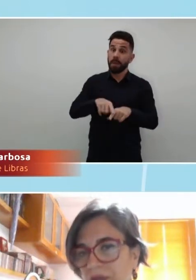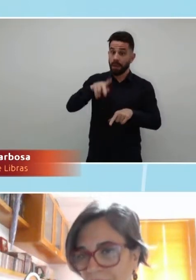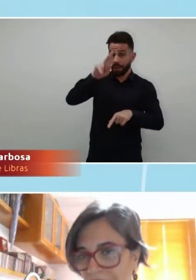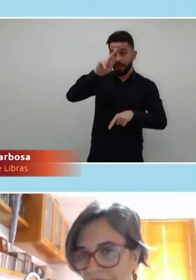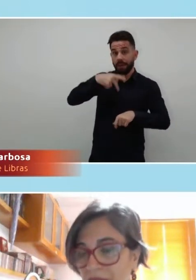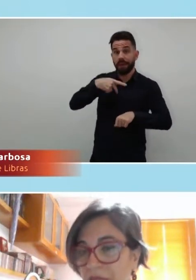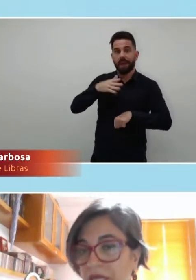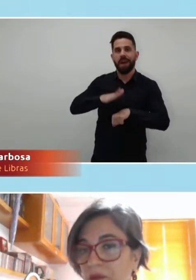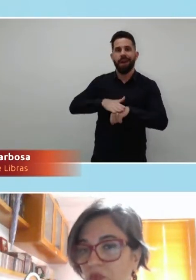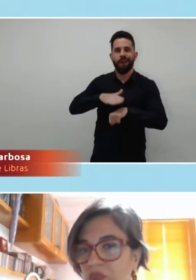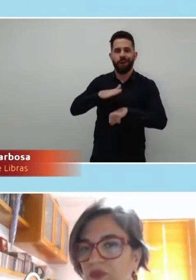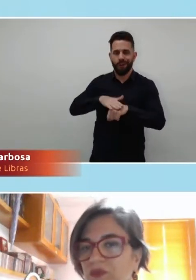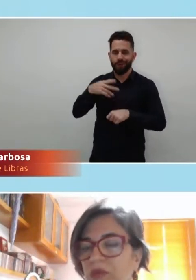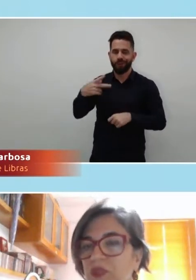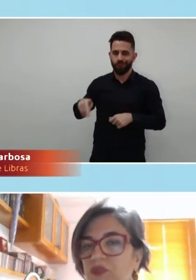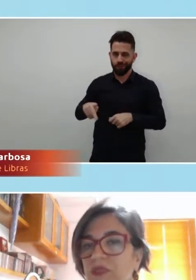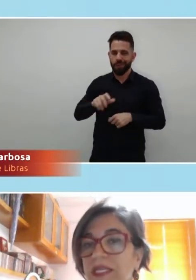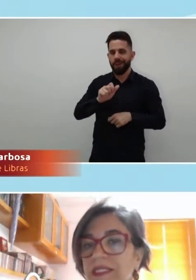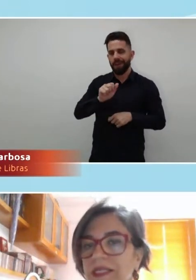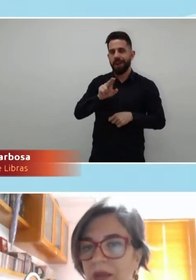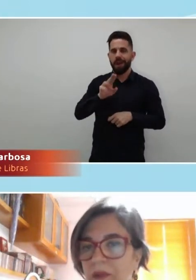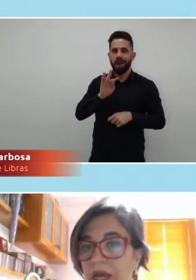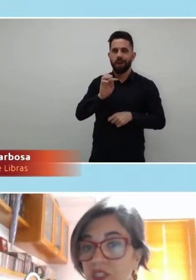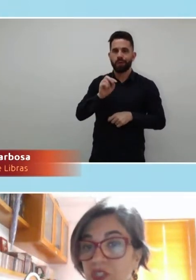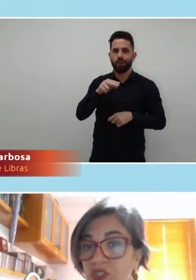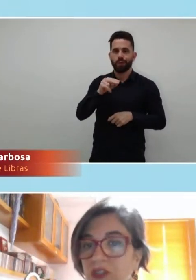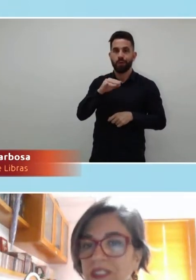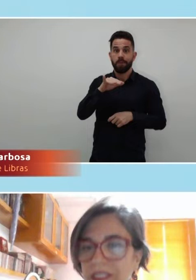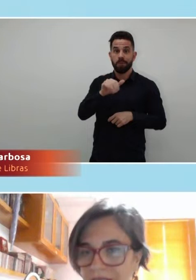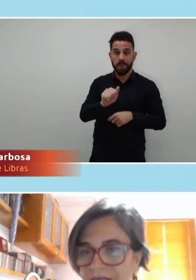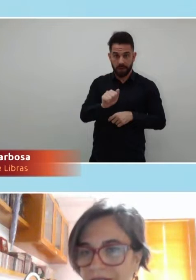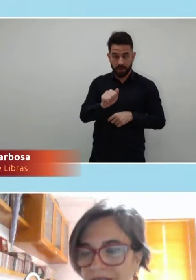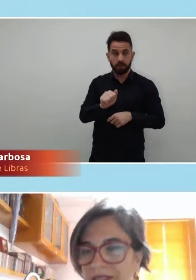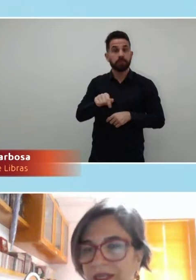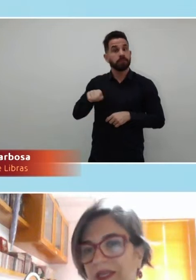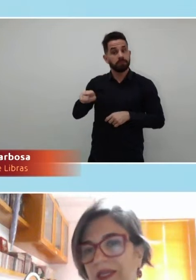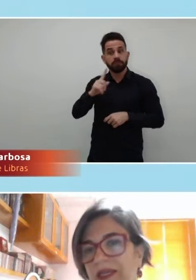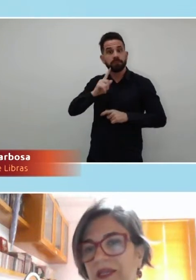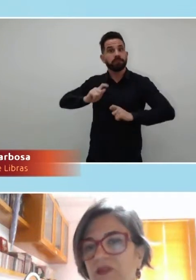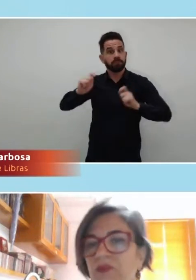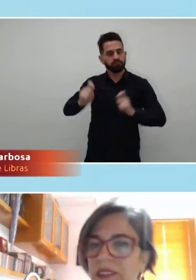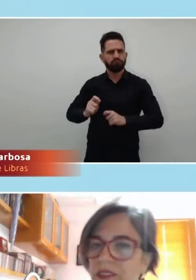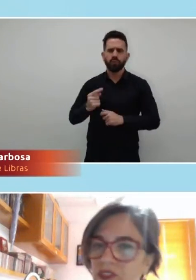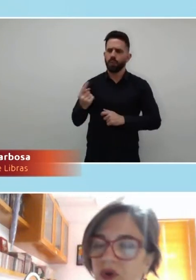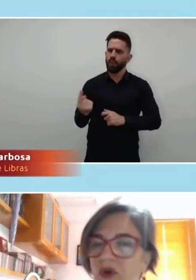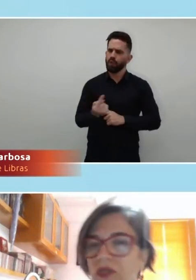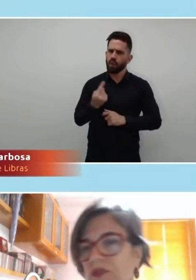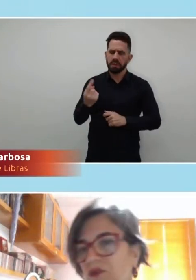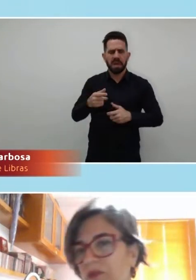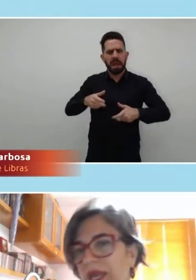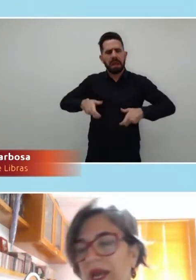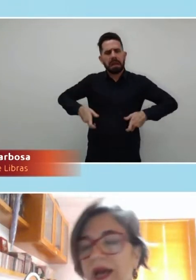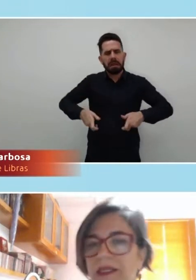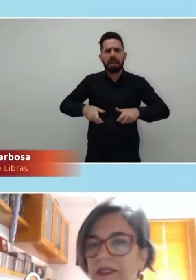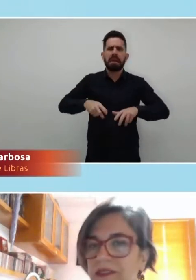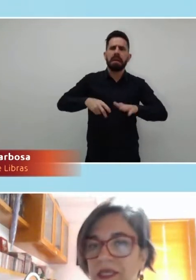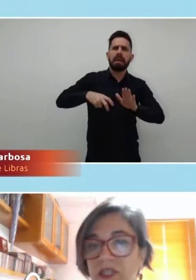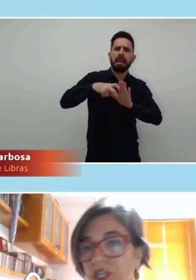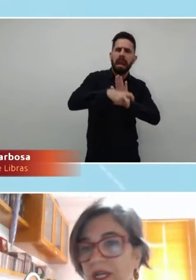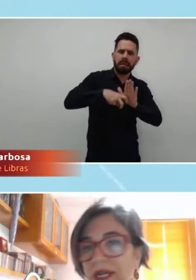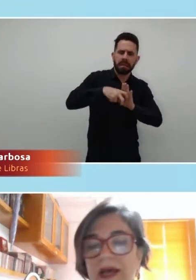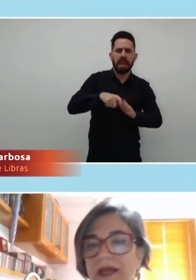é uma palavra que explica muito. Uma pessoa tem que ser capaz de, sozinha, numa cadeira de roda, com bengala,